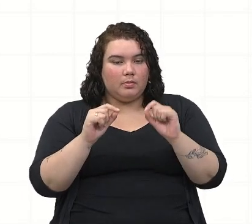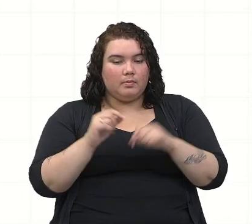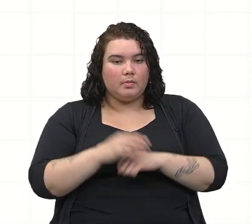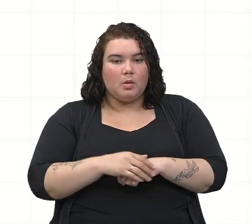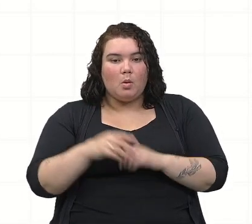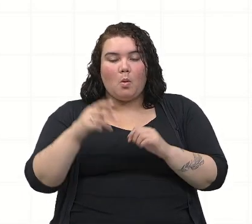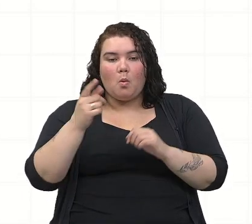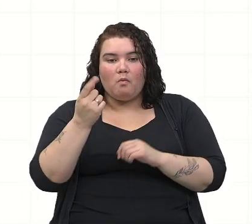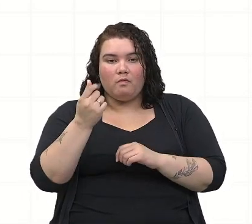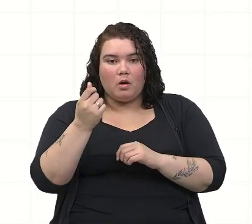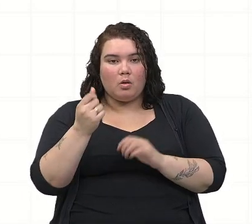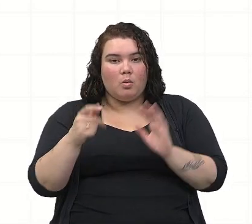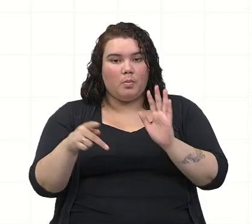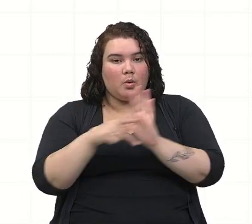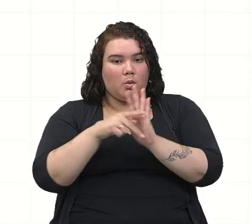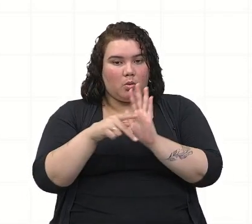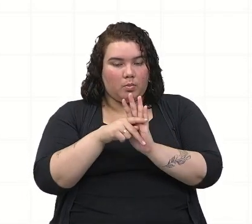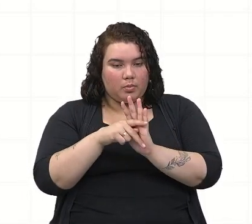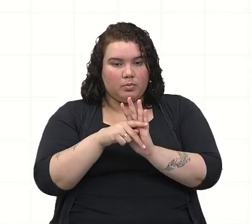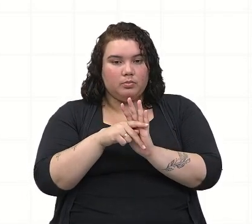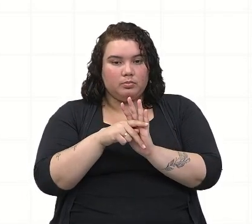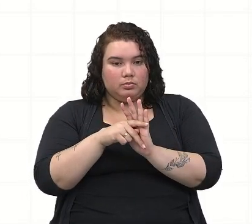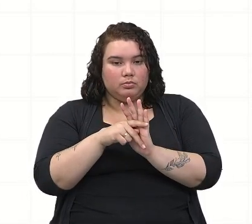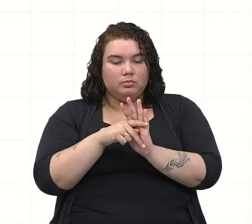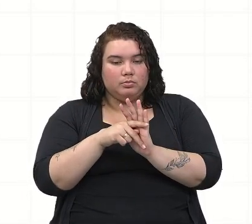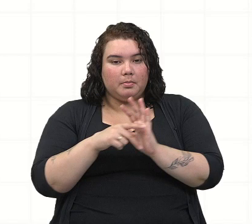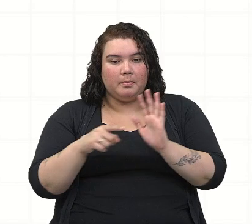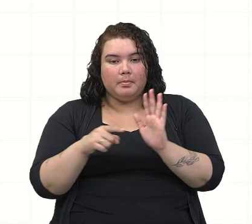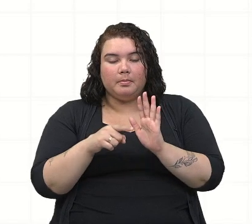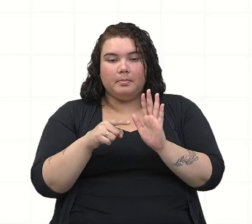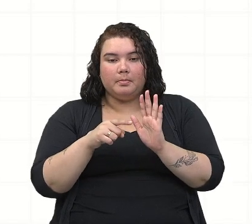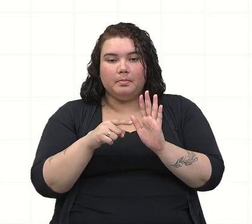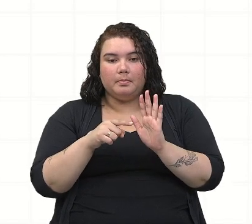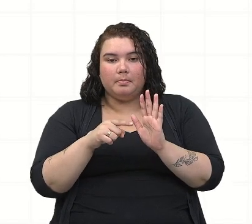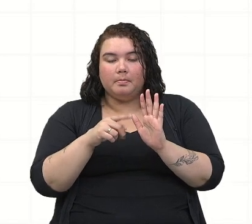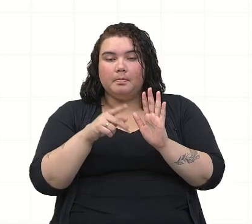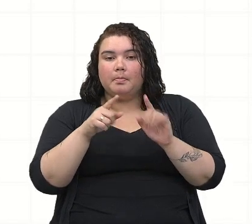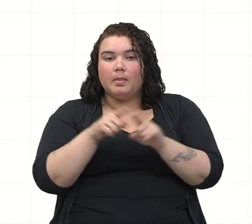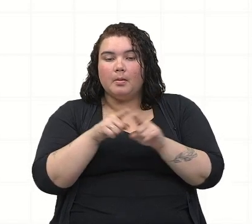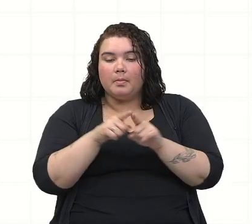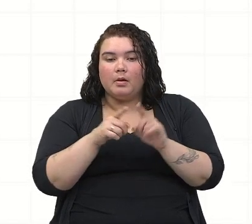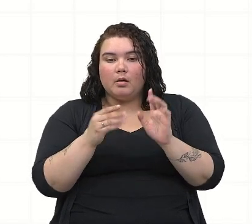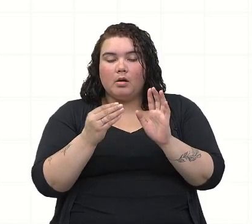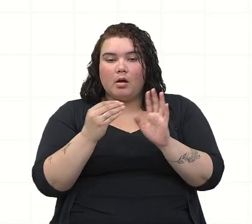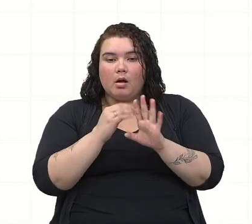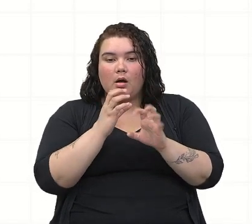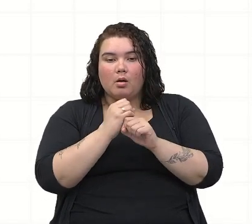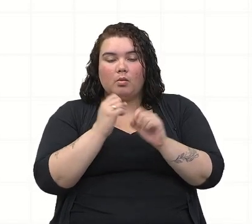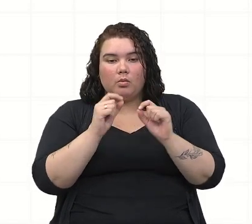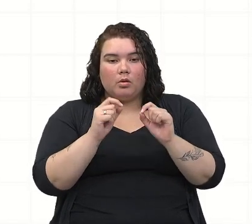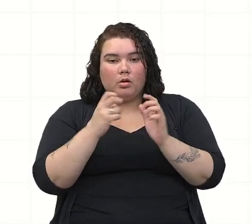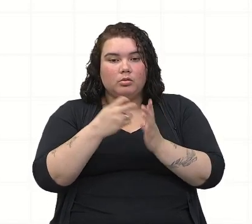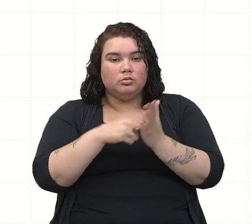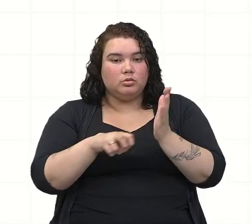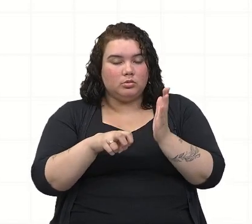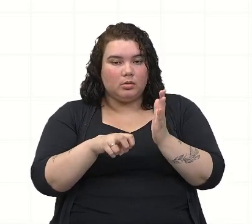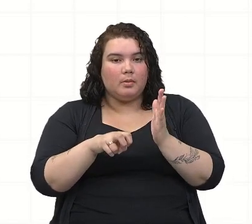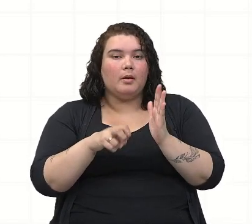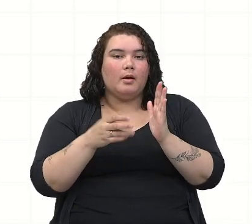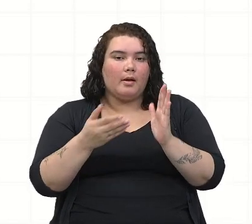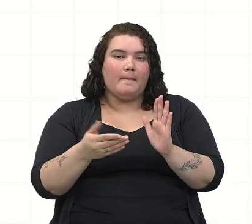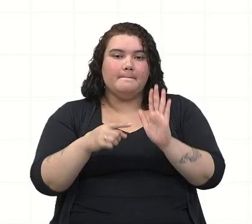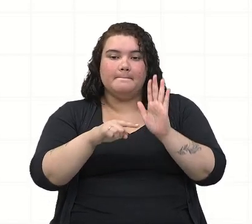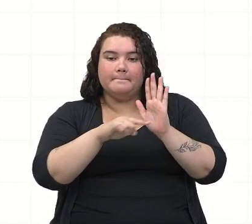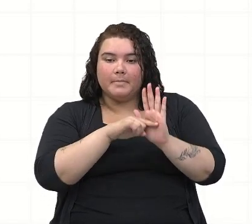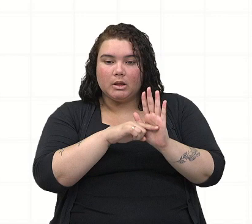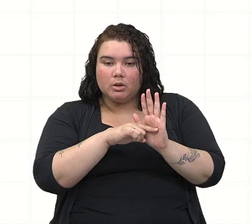preço original, que é os R$200, não é? E nós vamos calcular aqui, ó, é um desconto, então nós vamos